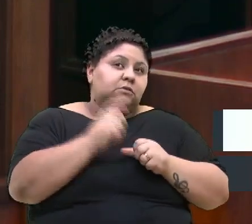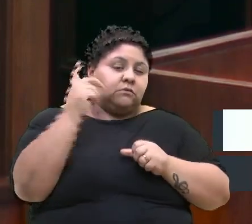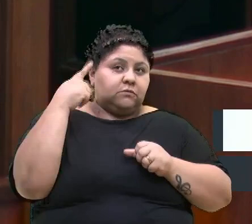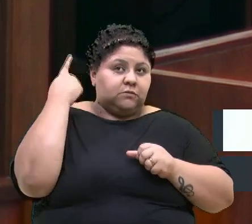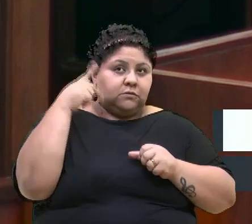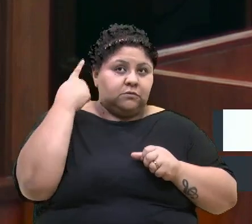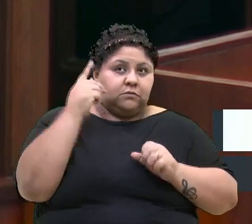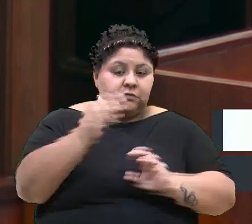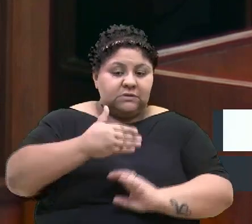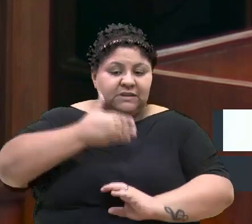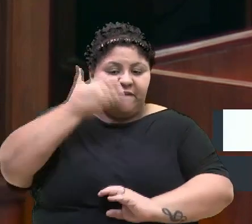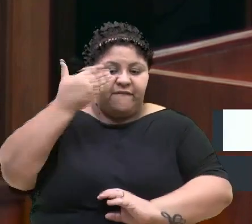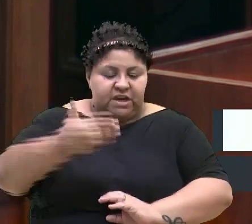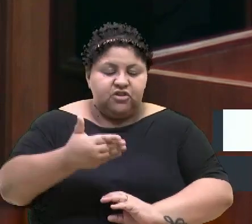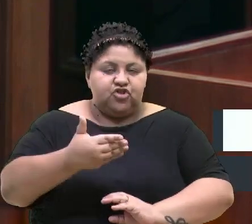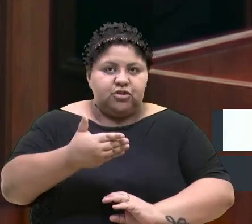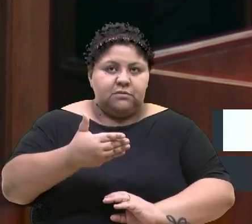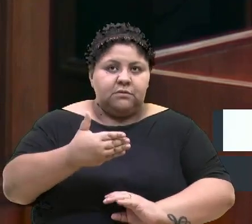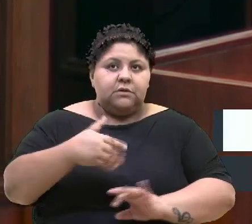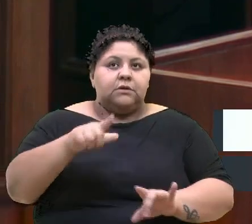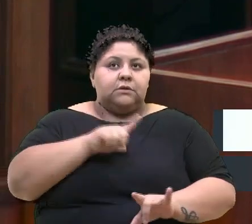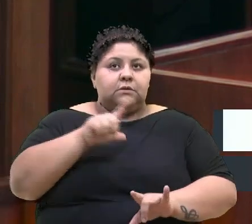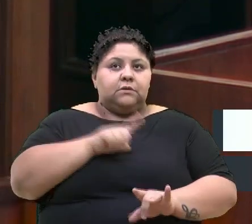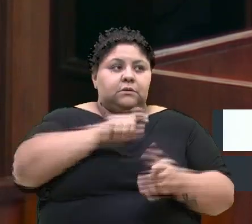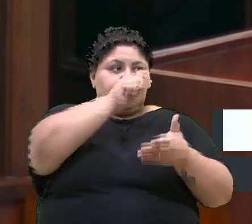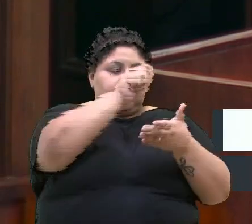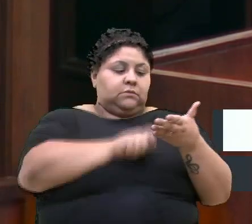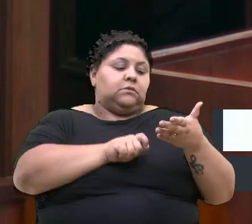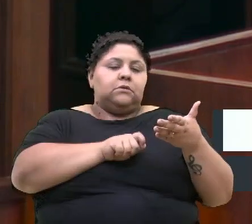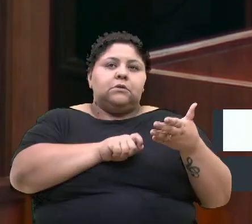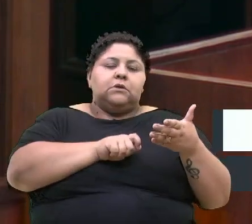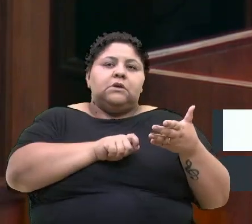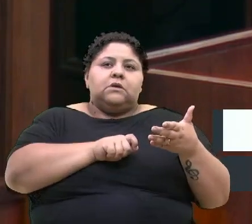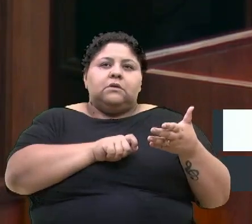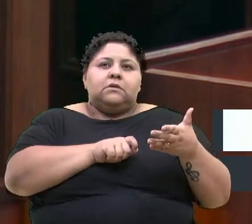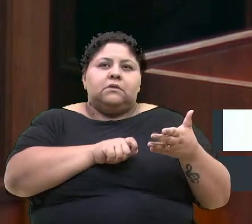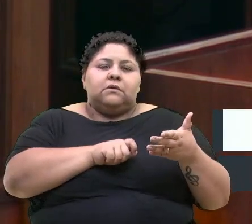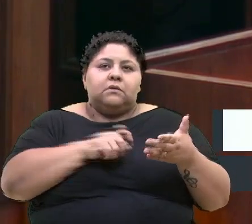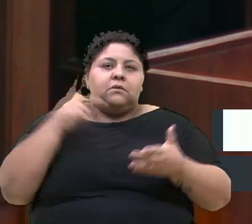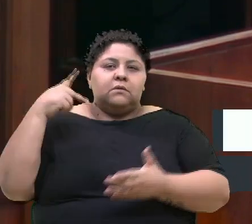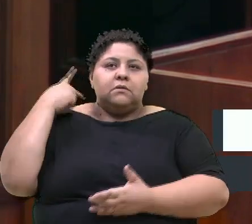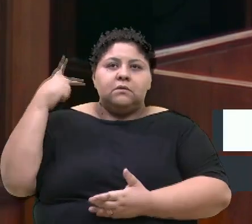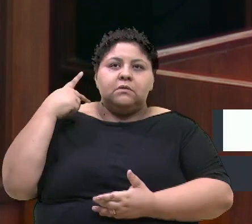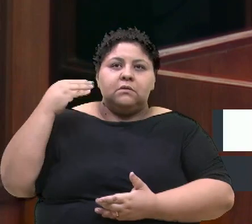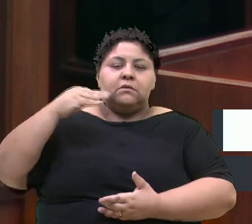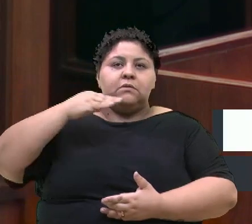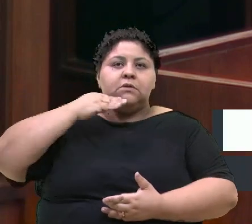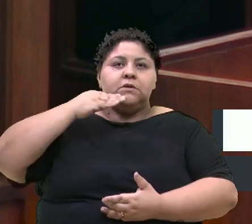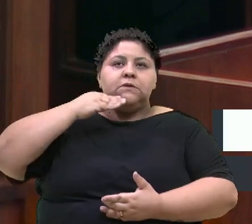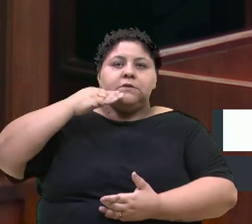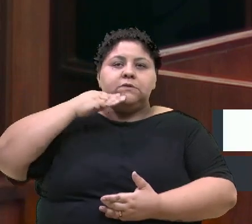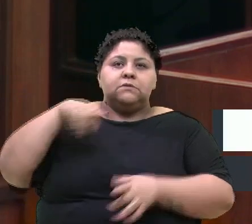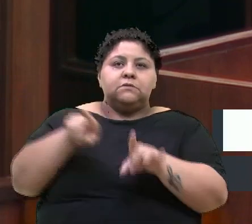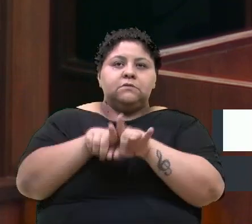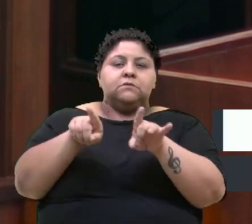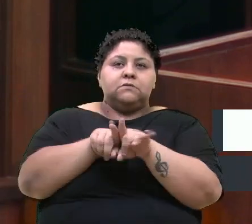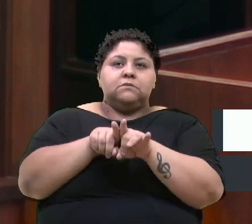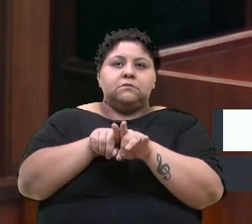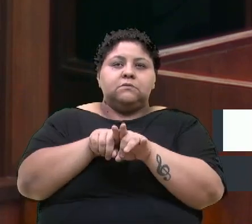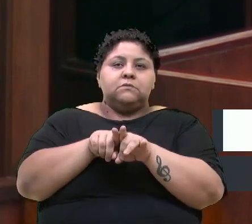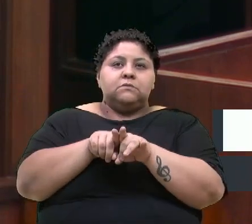da Frente Parlamentar. Temos com a assinatura aí do vereador Alexandre Bortoluz, também